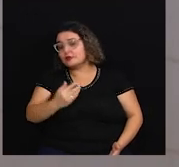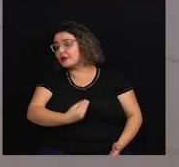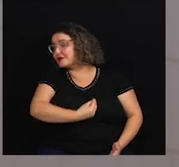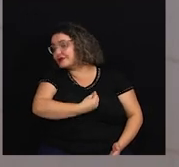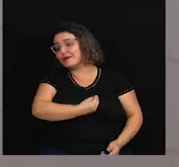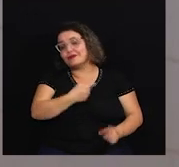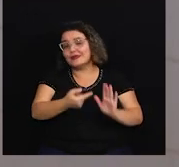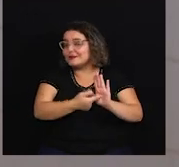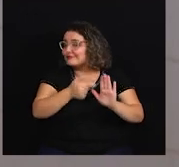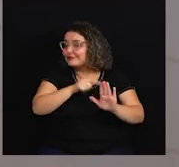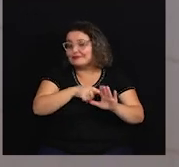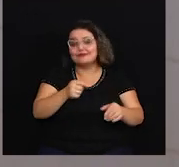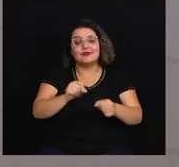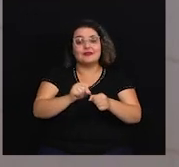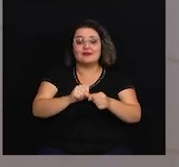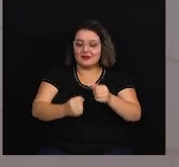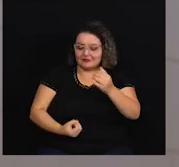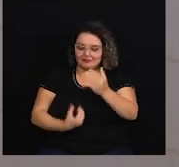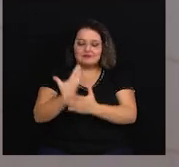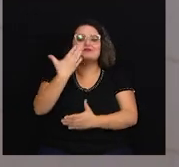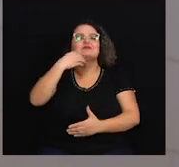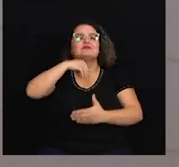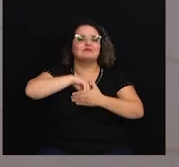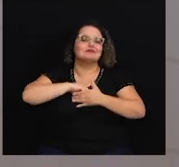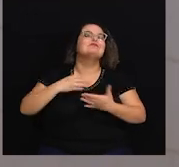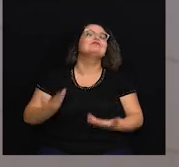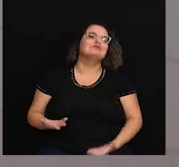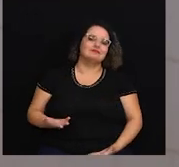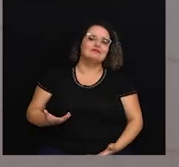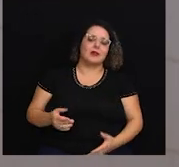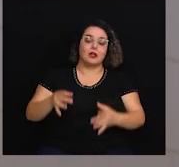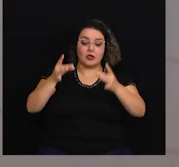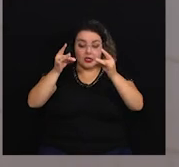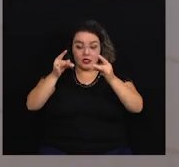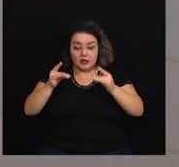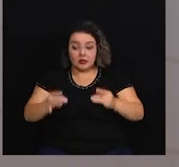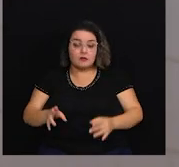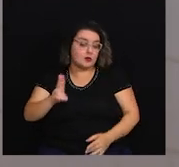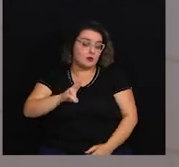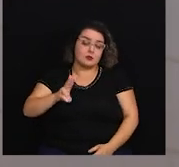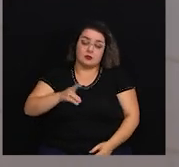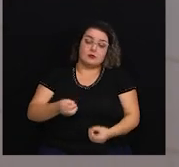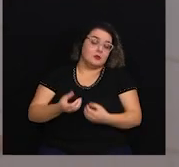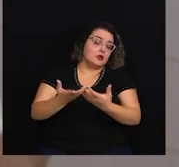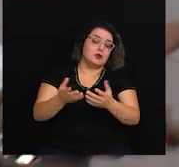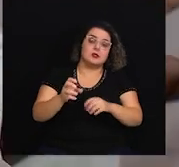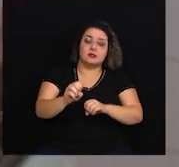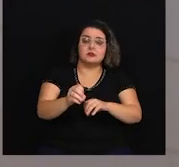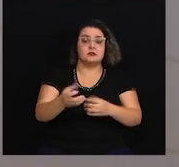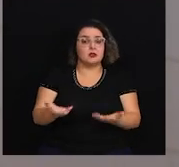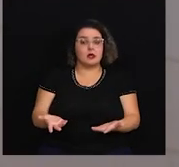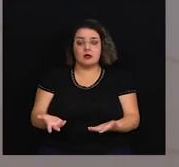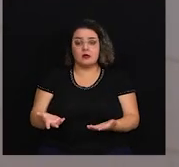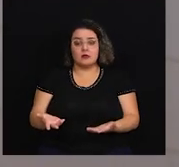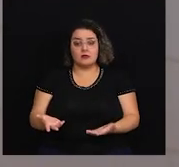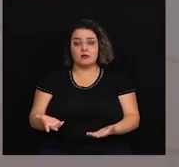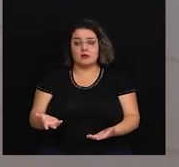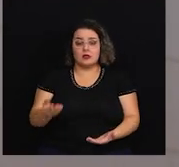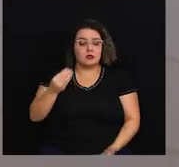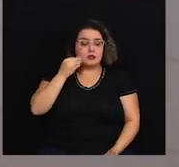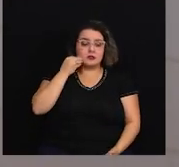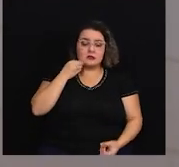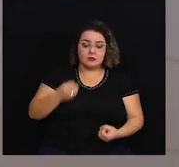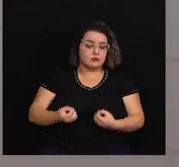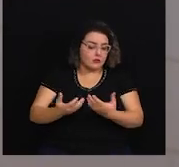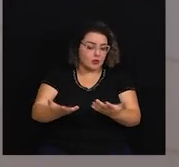faz aquela sua formação onde você vai ter critérios e você vai utilizar para tentar passar entendeu Você vai tentar transmitir